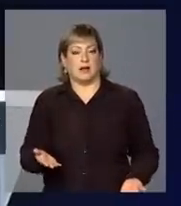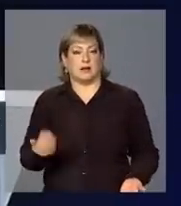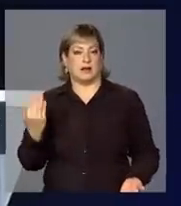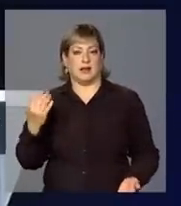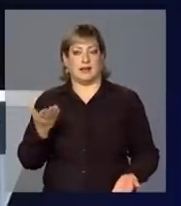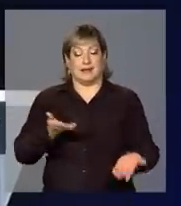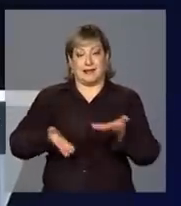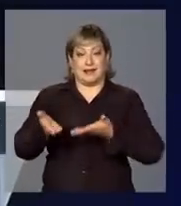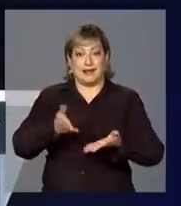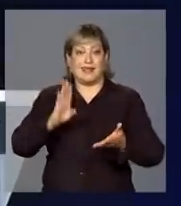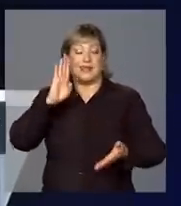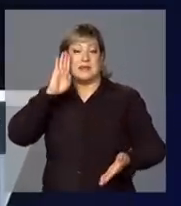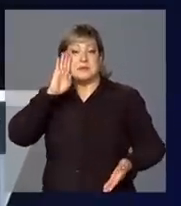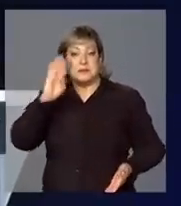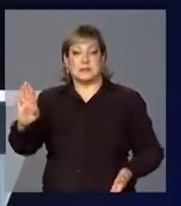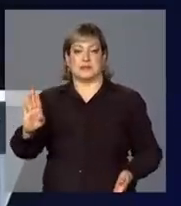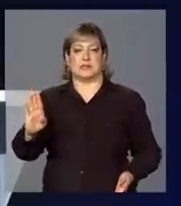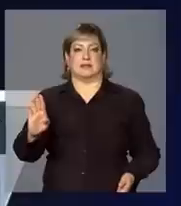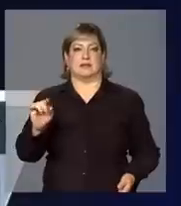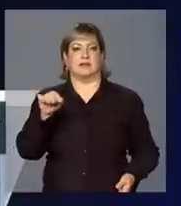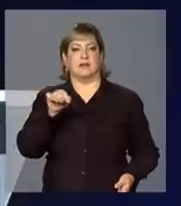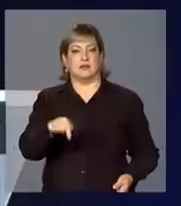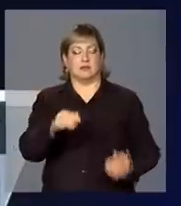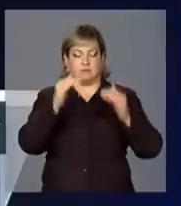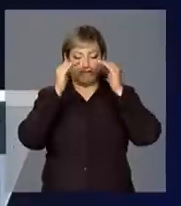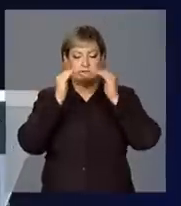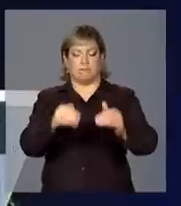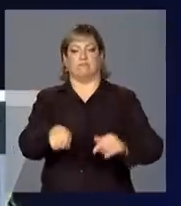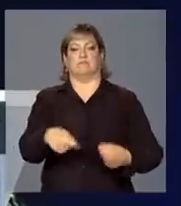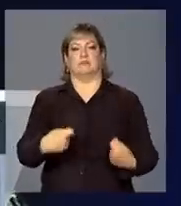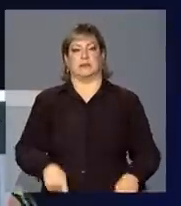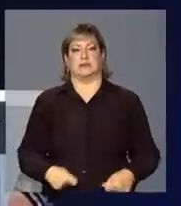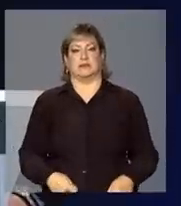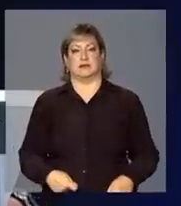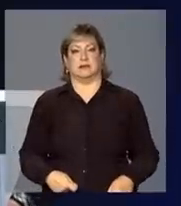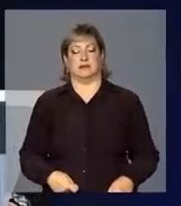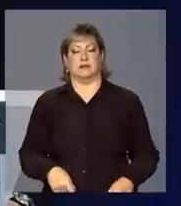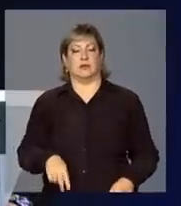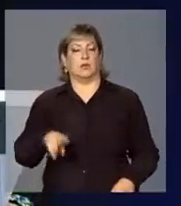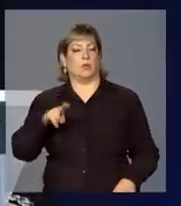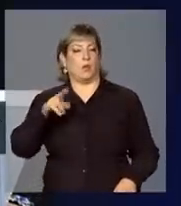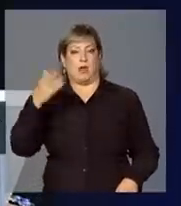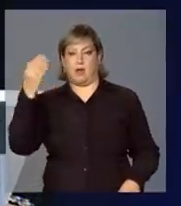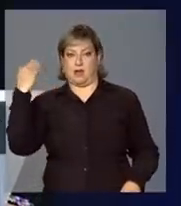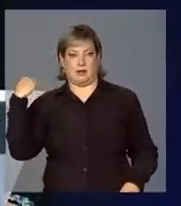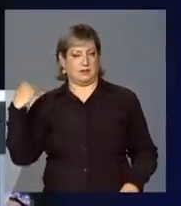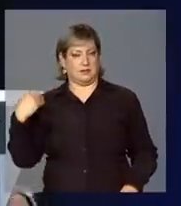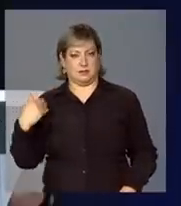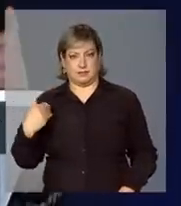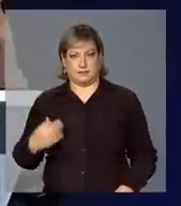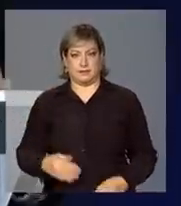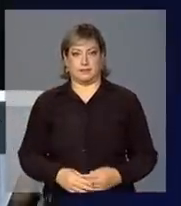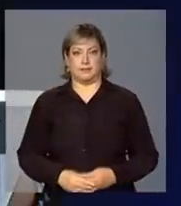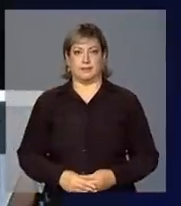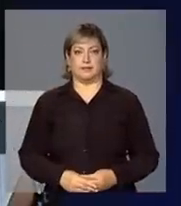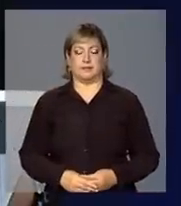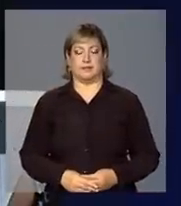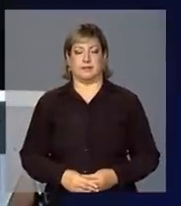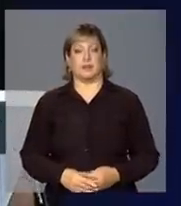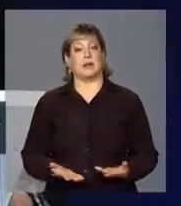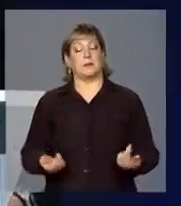com a principalidade que ela merece. Ela nunca seria tratada com essa principalidade.